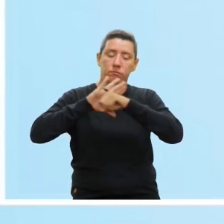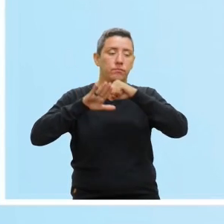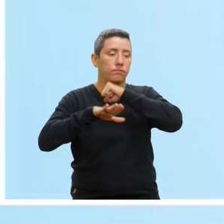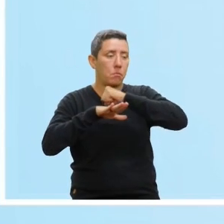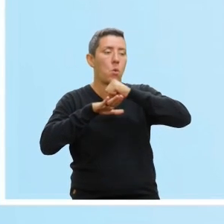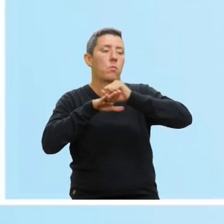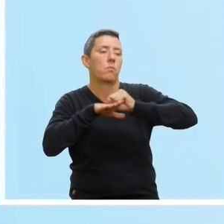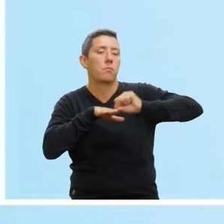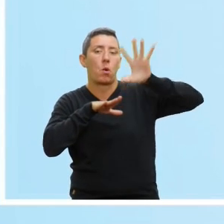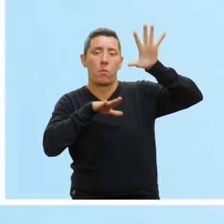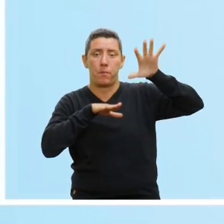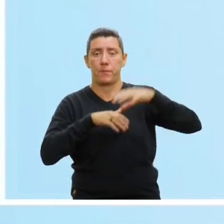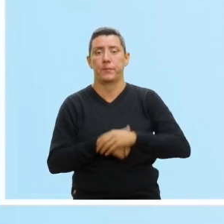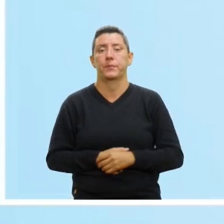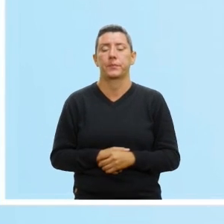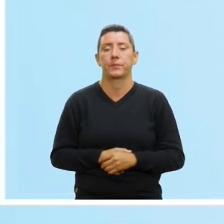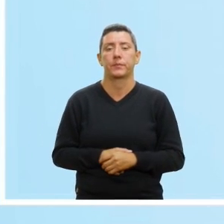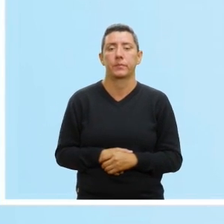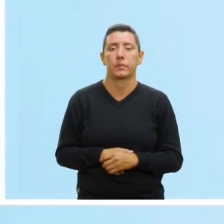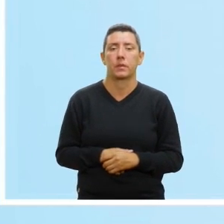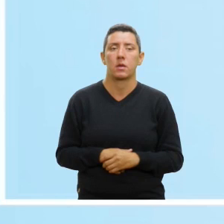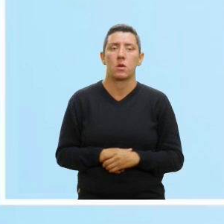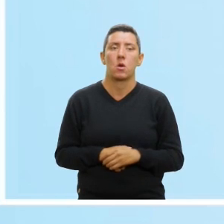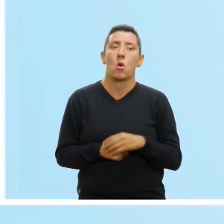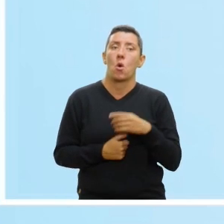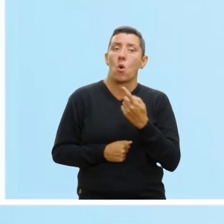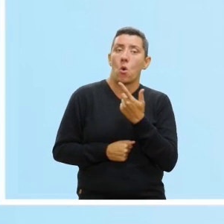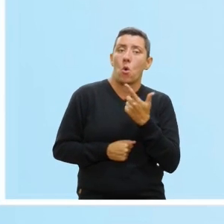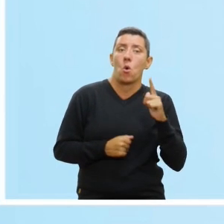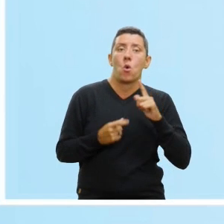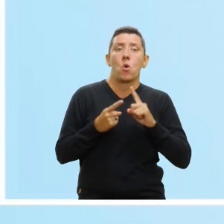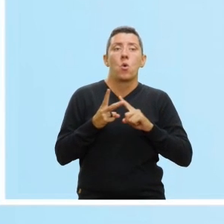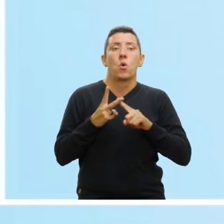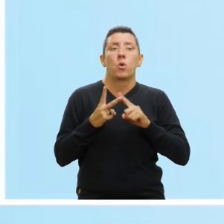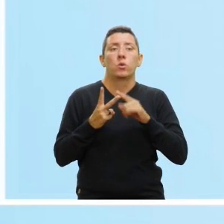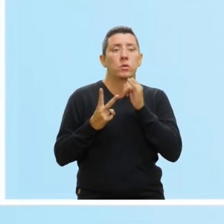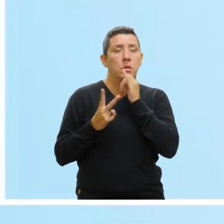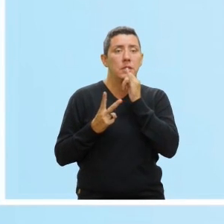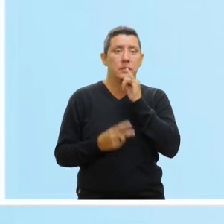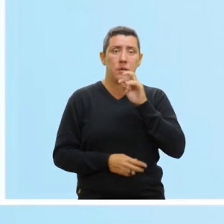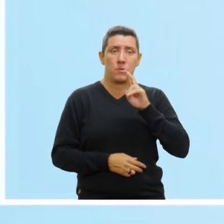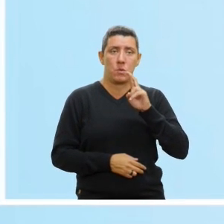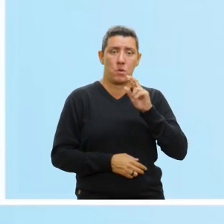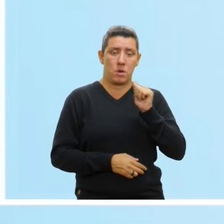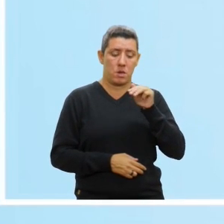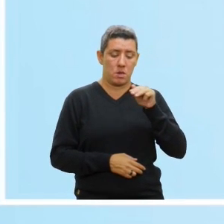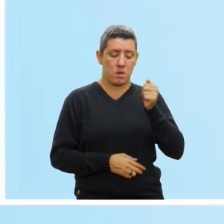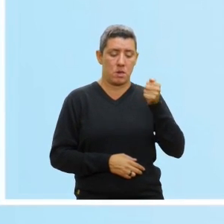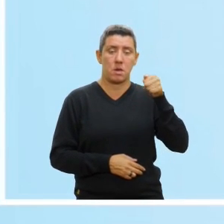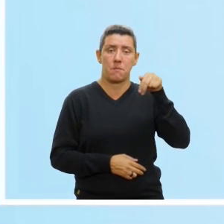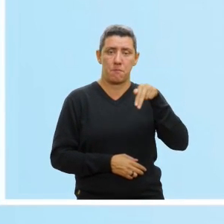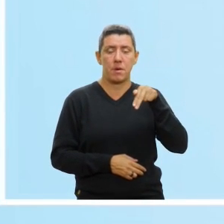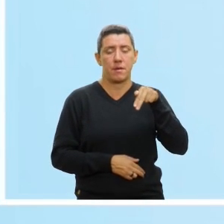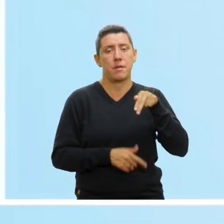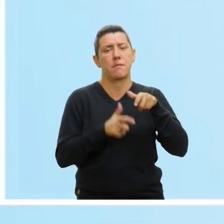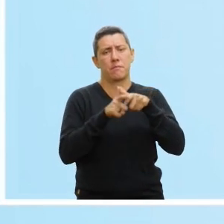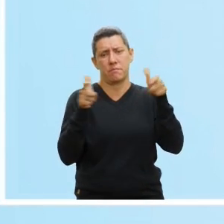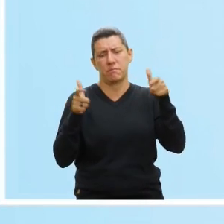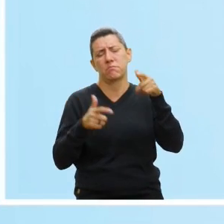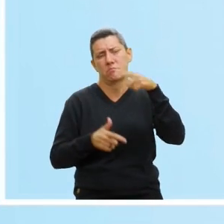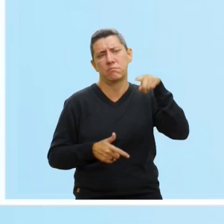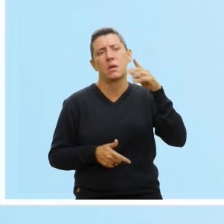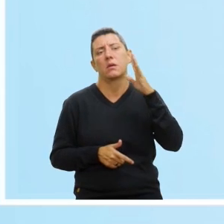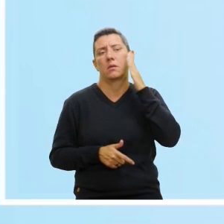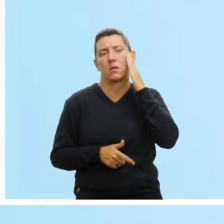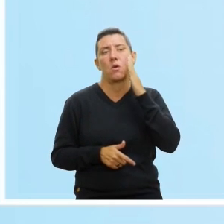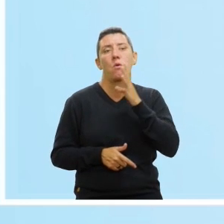lado. Um outro tipo de amplificador é o amplificador Raman, né? Bastante gente conhece ele pela